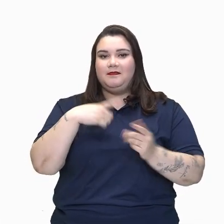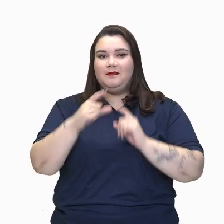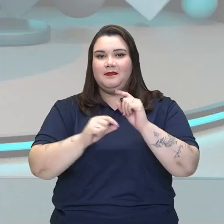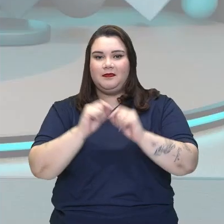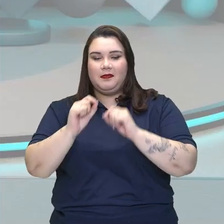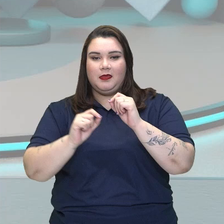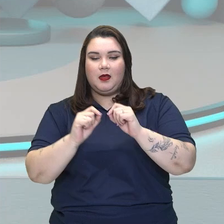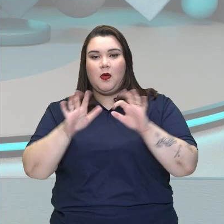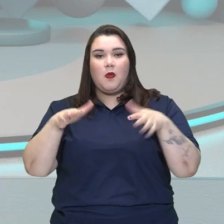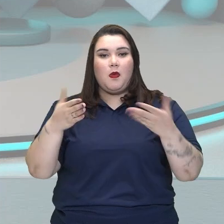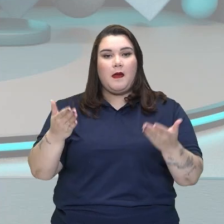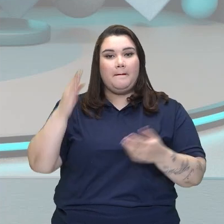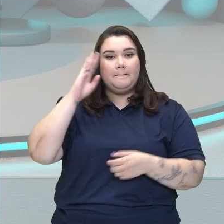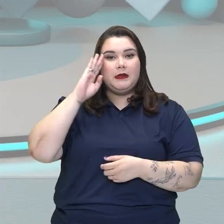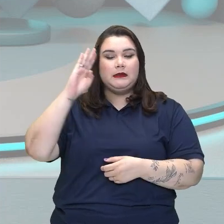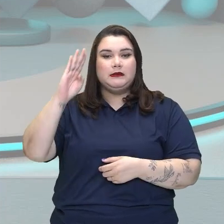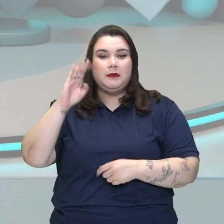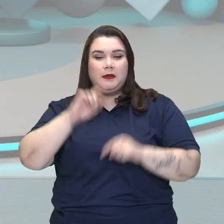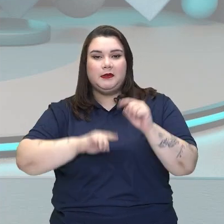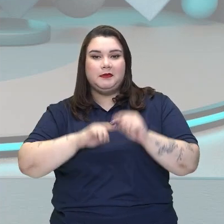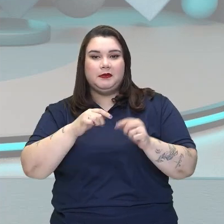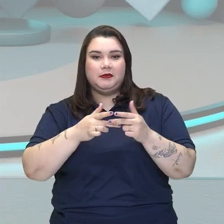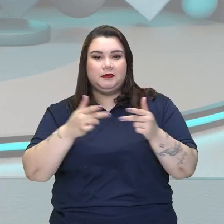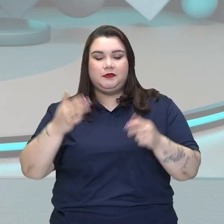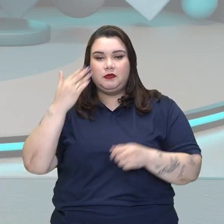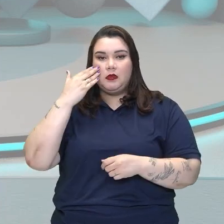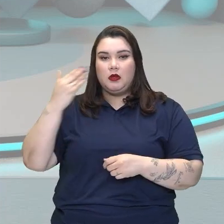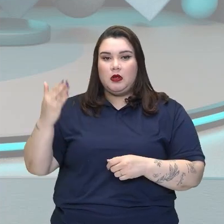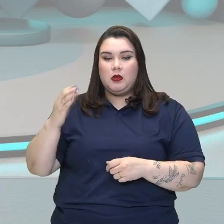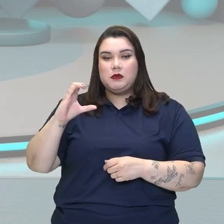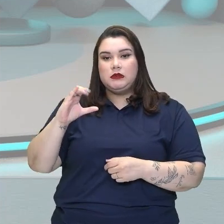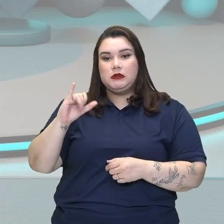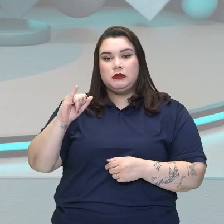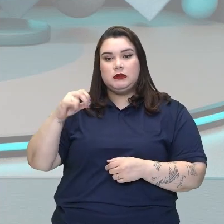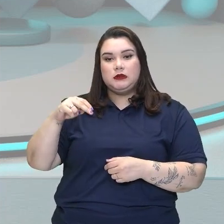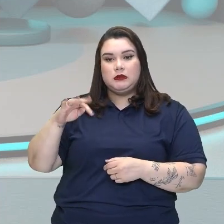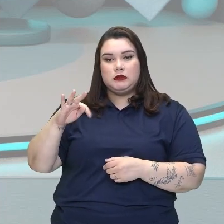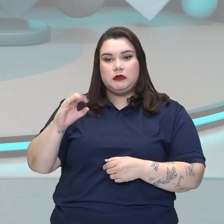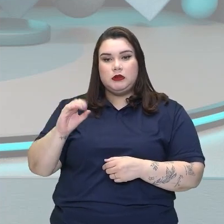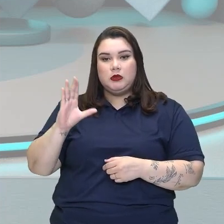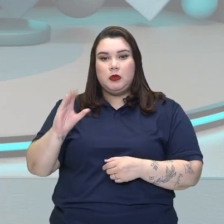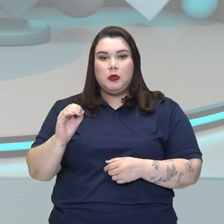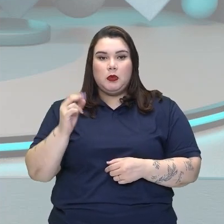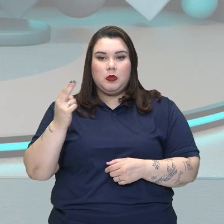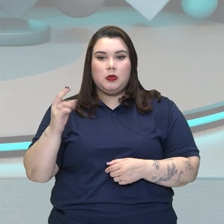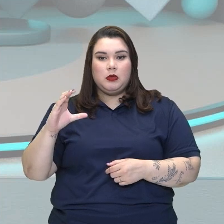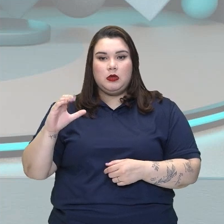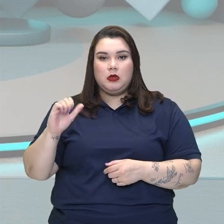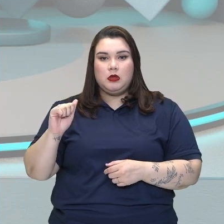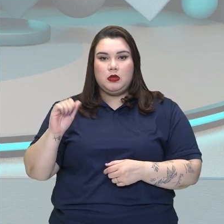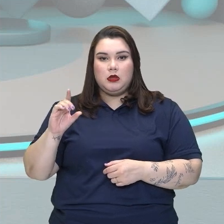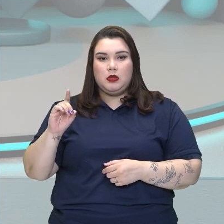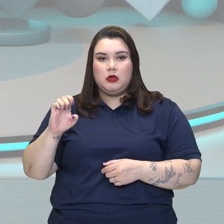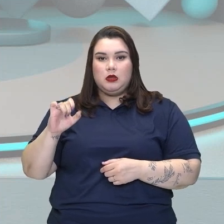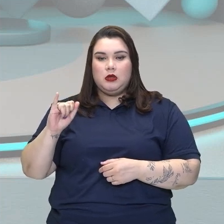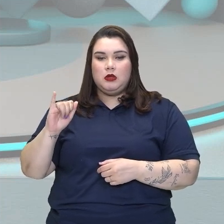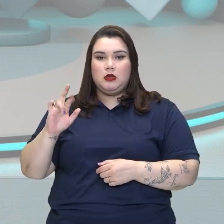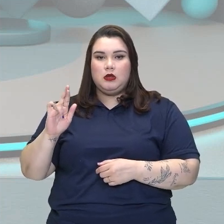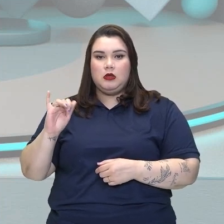quais são os principais? Tá aí, ó. É o cinto, né? Eles fazem parte, cinto ou cadeirinha de